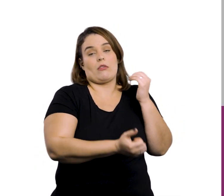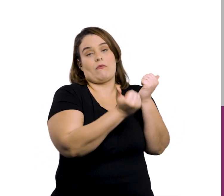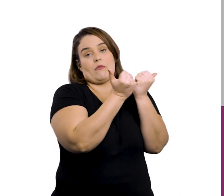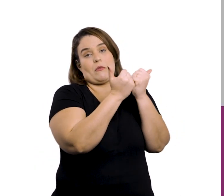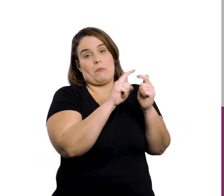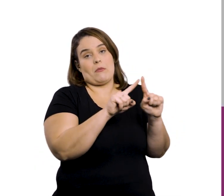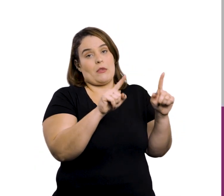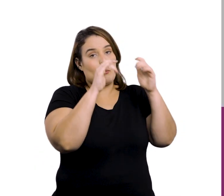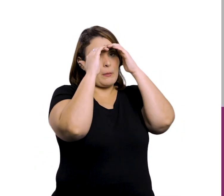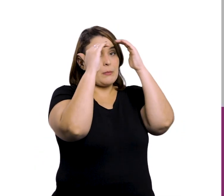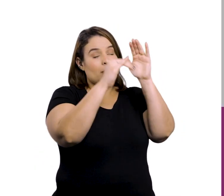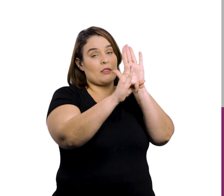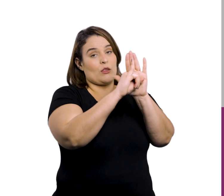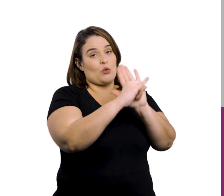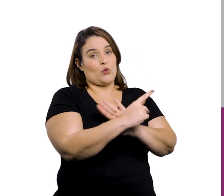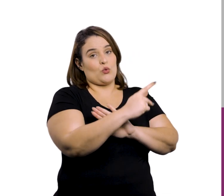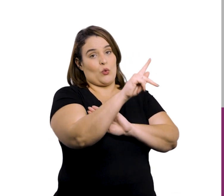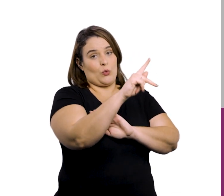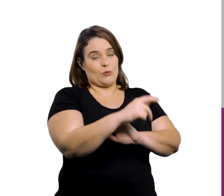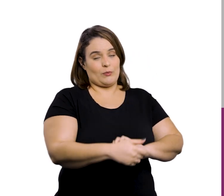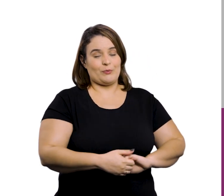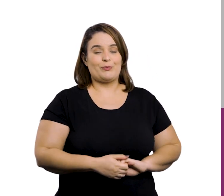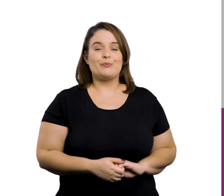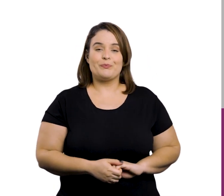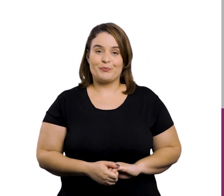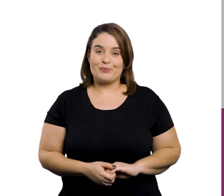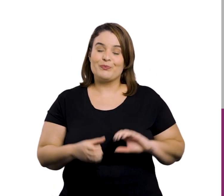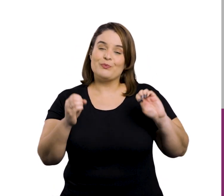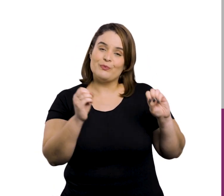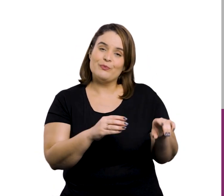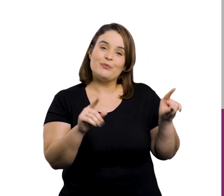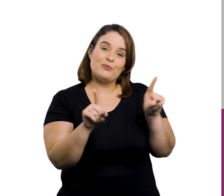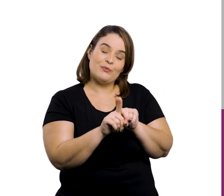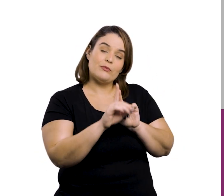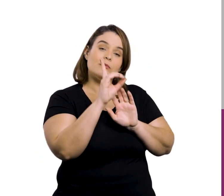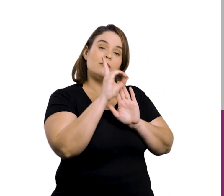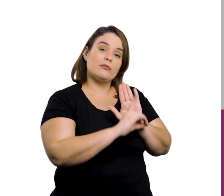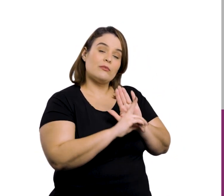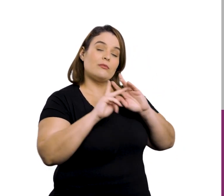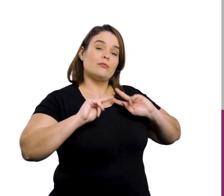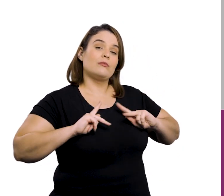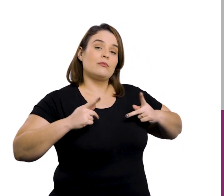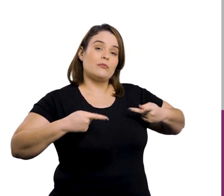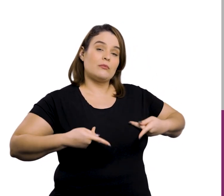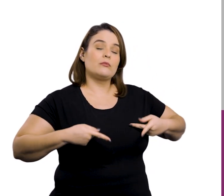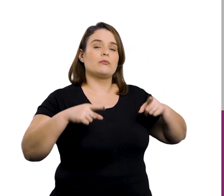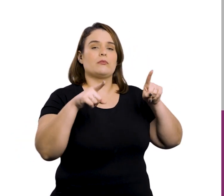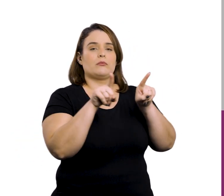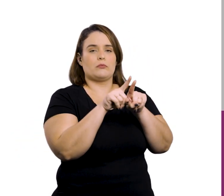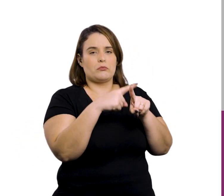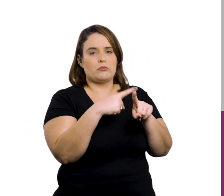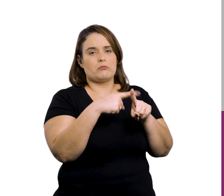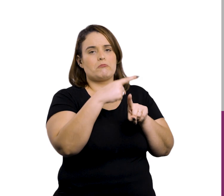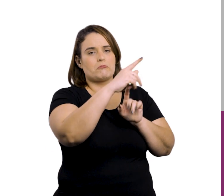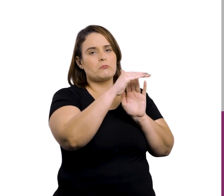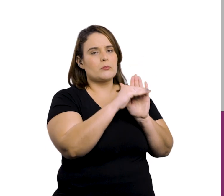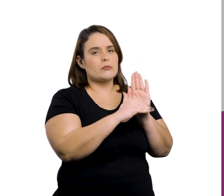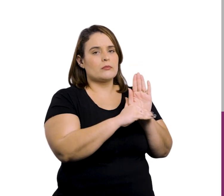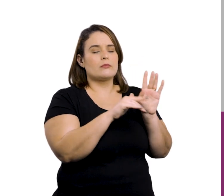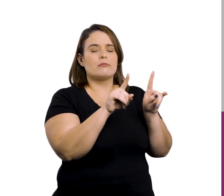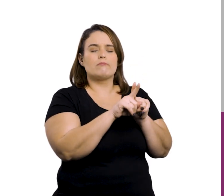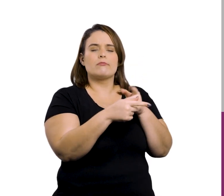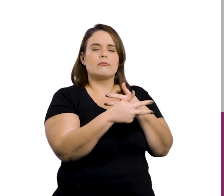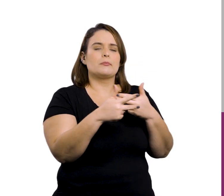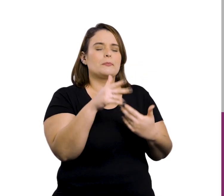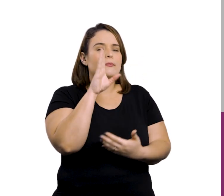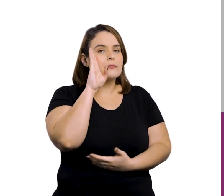mas sempre respeitando as identidades do outro. A educação é, inclusive, um direito humano, porque ela é um